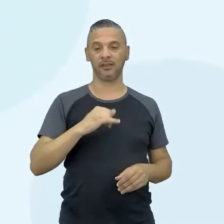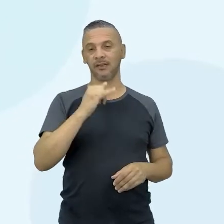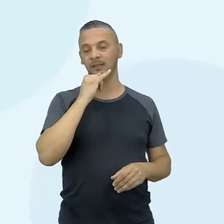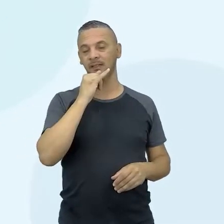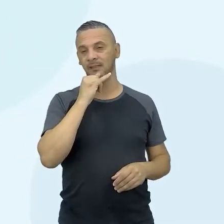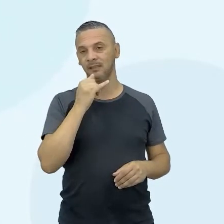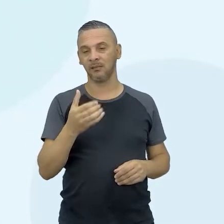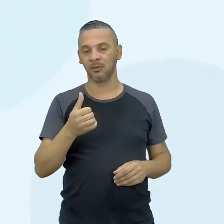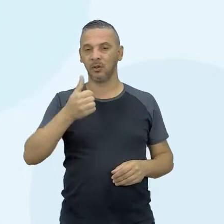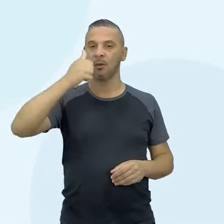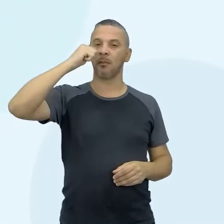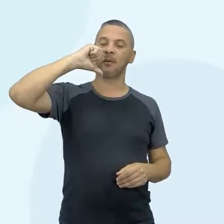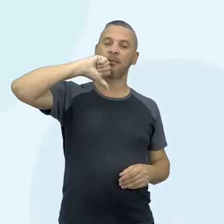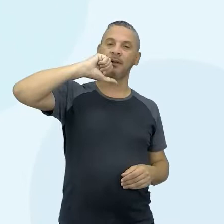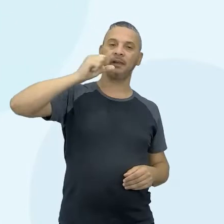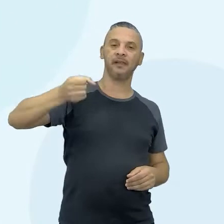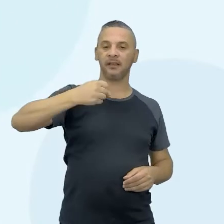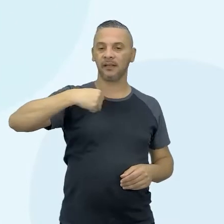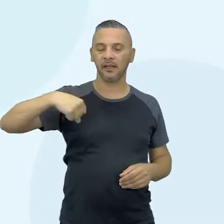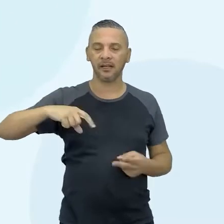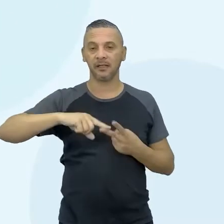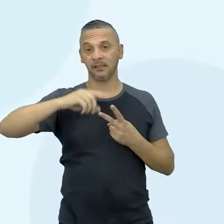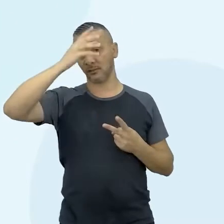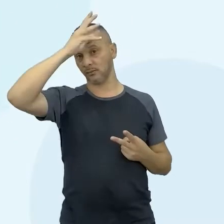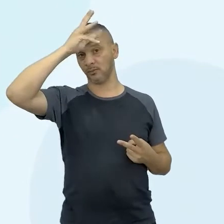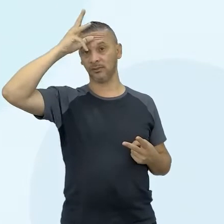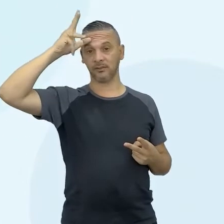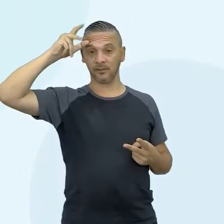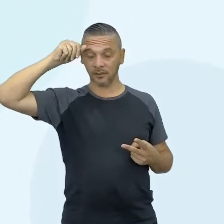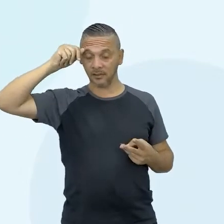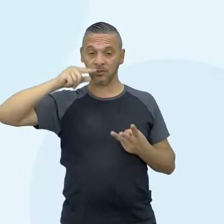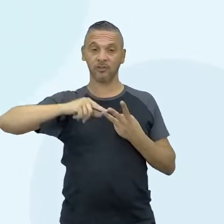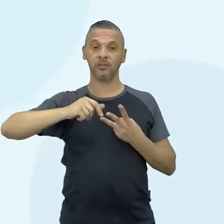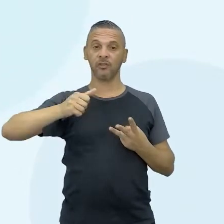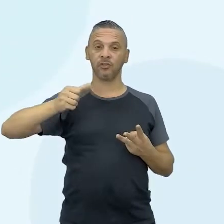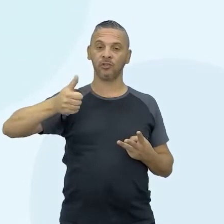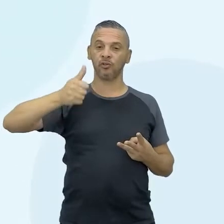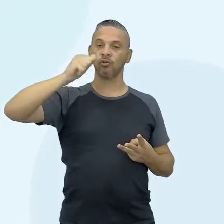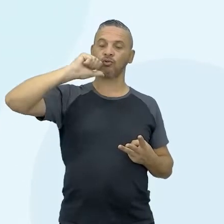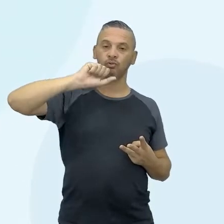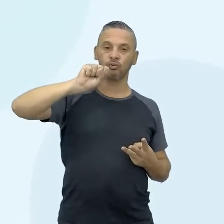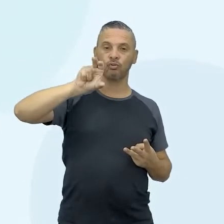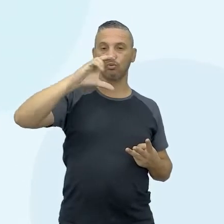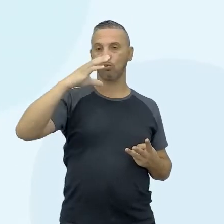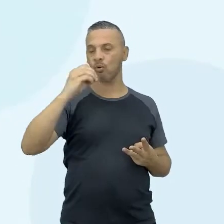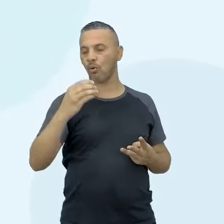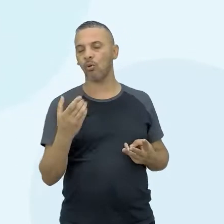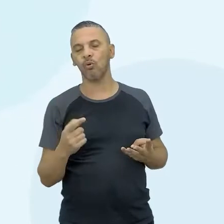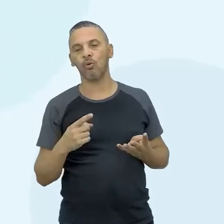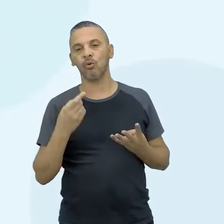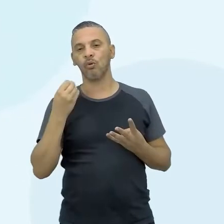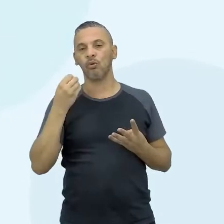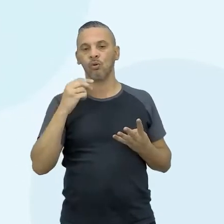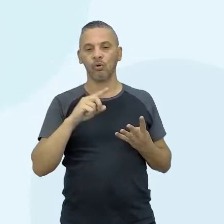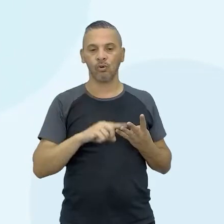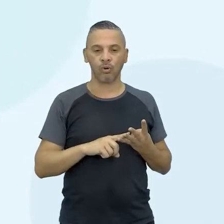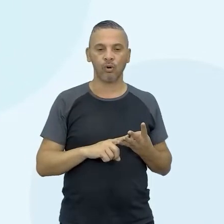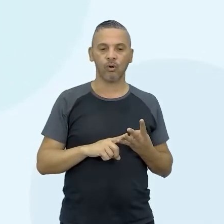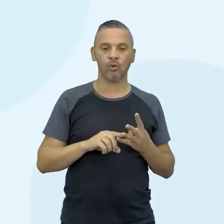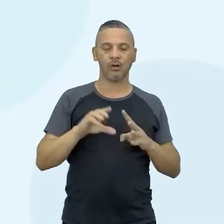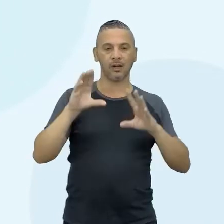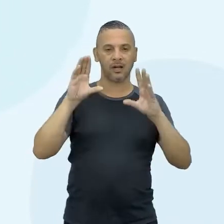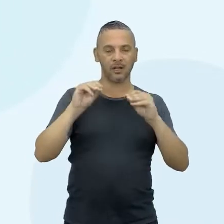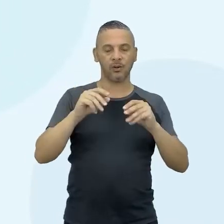tipo de bebida, um refrigerante, um suco, ou então aqueles rolês que a gente faz de noite, sei